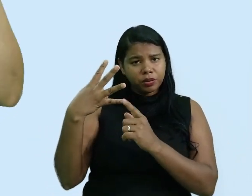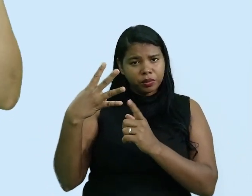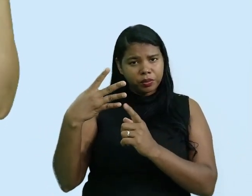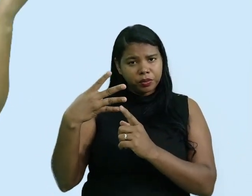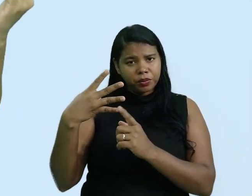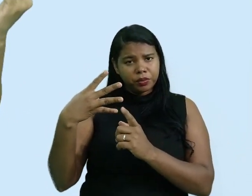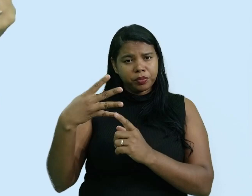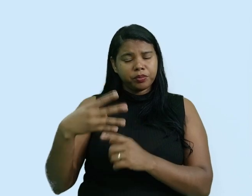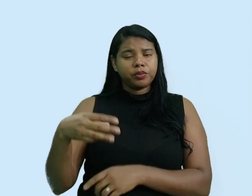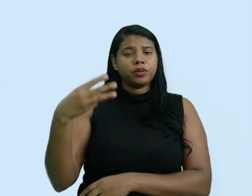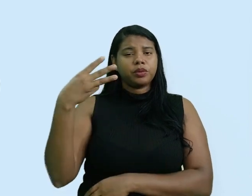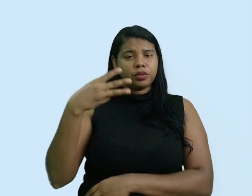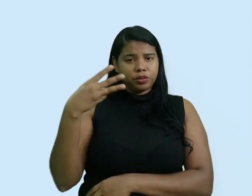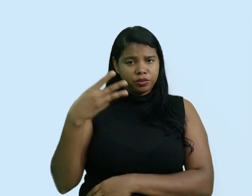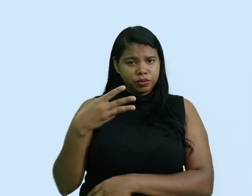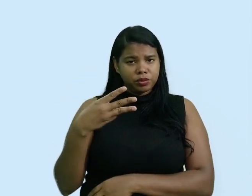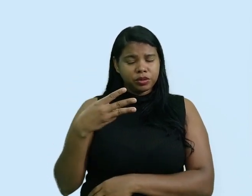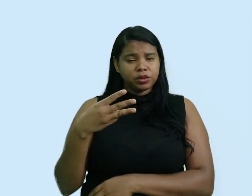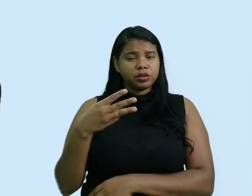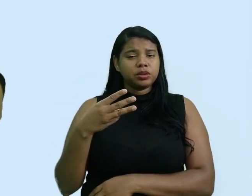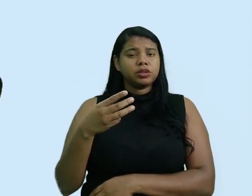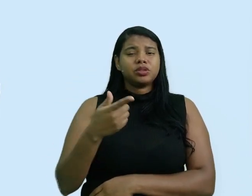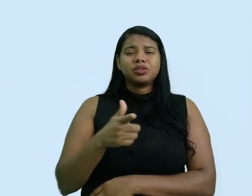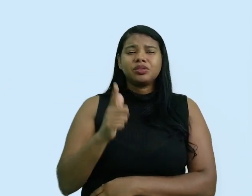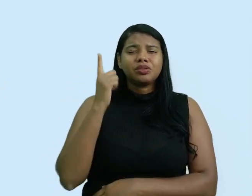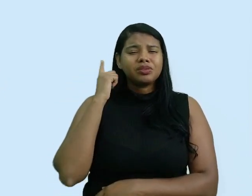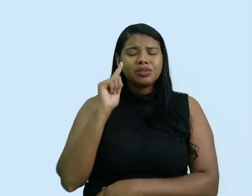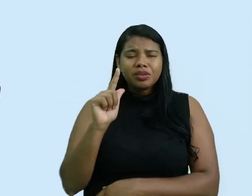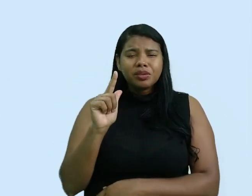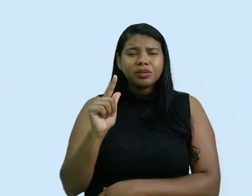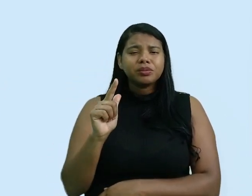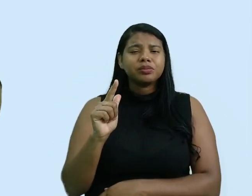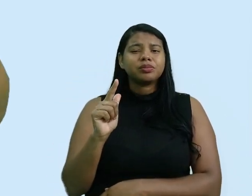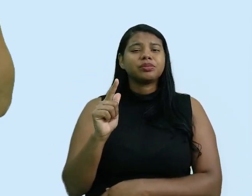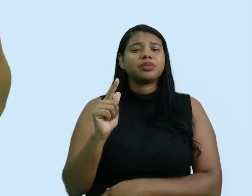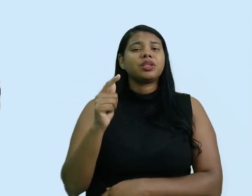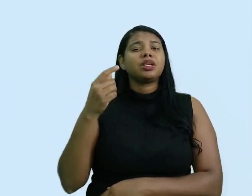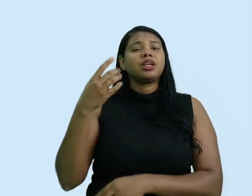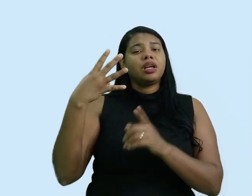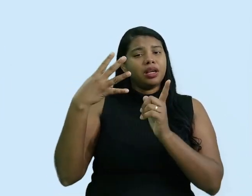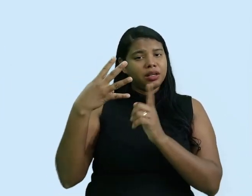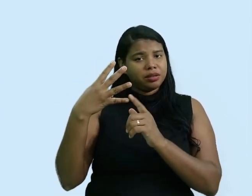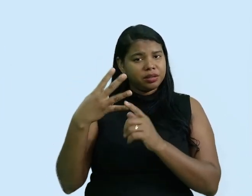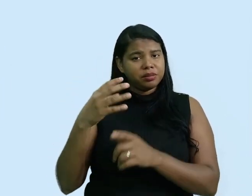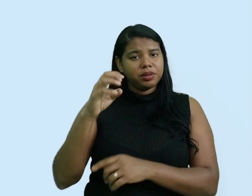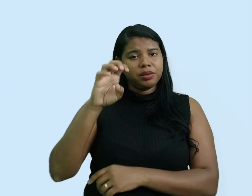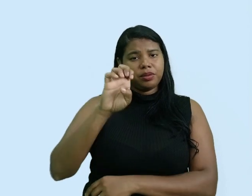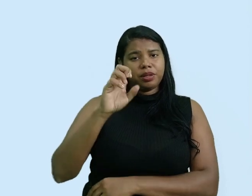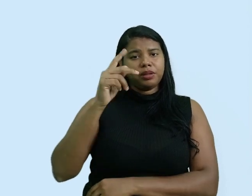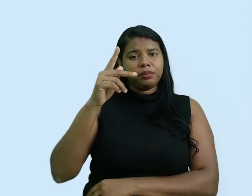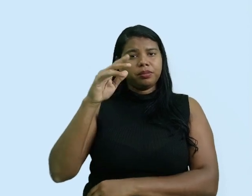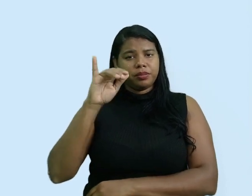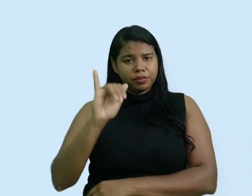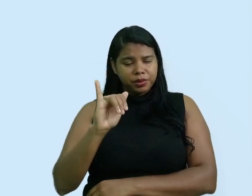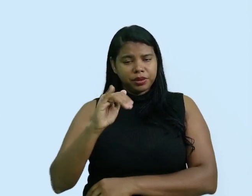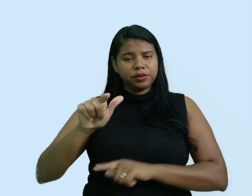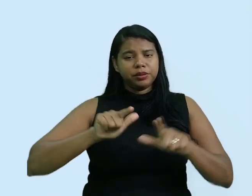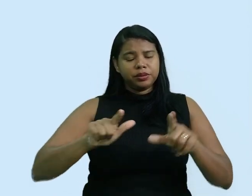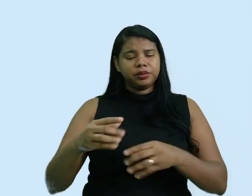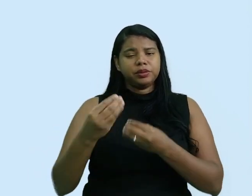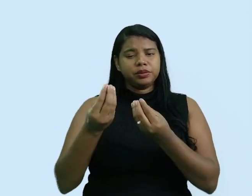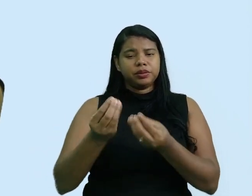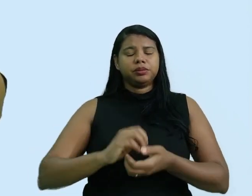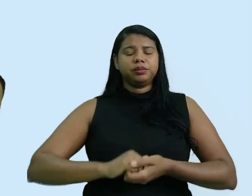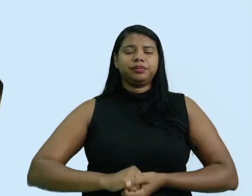as 3 medidas anteriores não foram eficazes, aí a gente vai partir para o EPI, o fornecimento do EPI para o trabalhador,